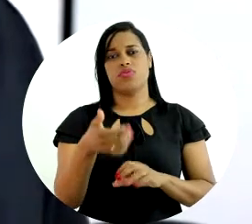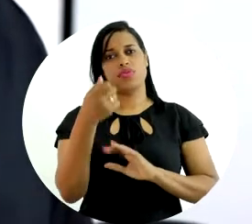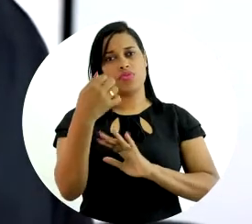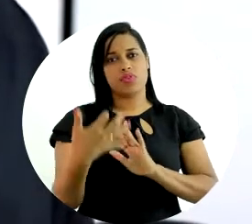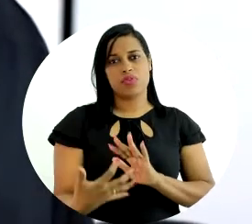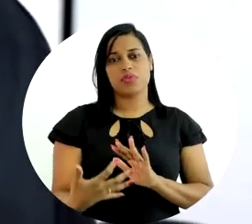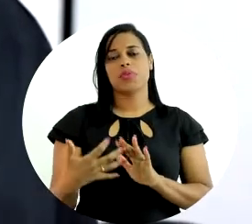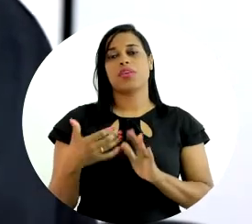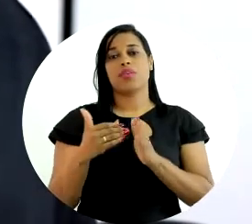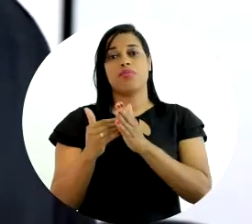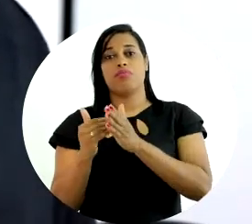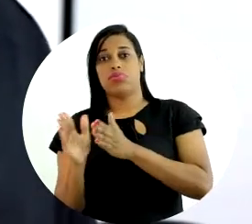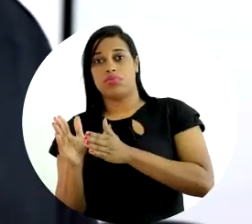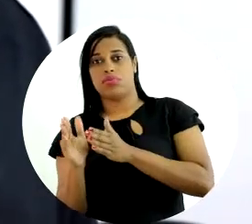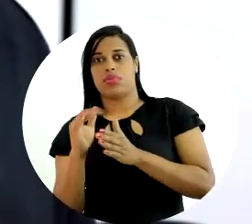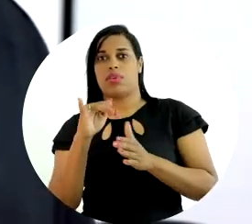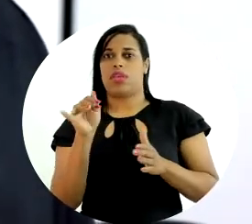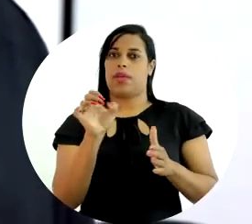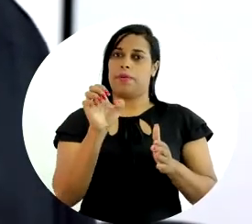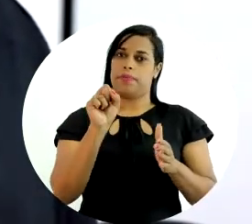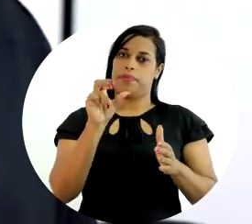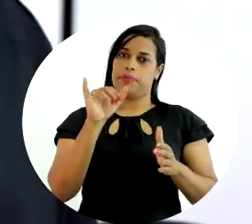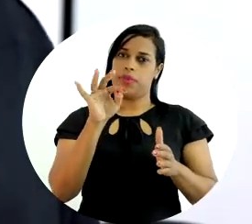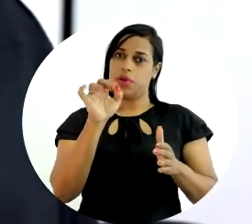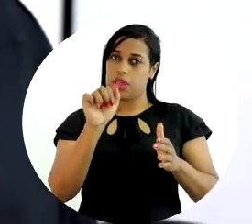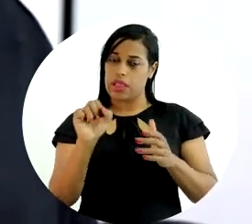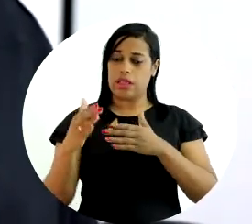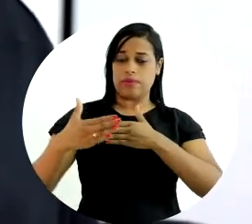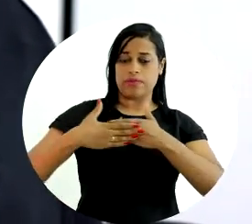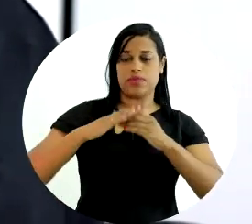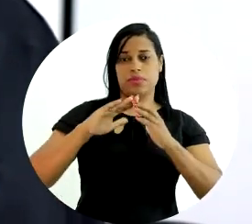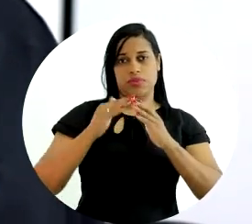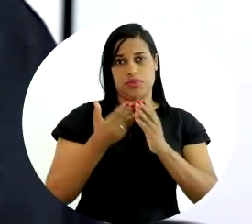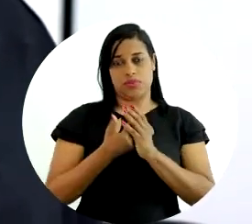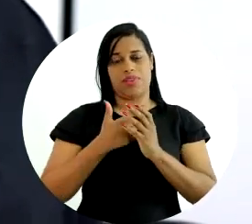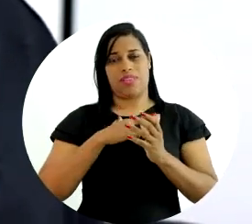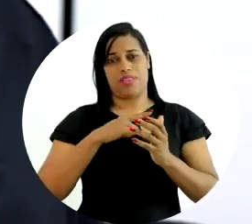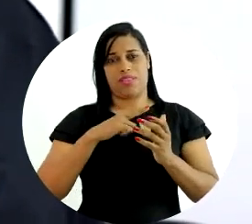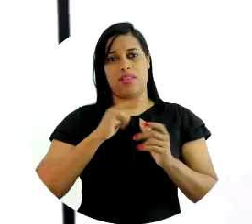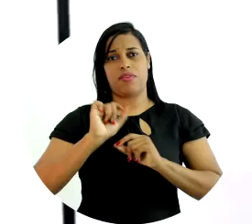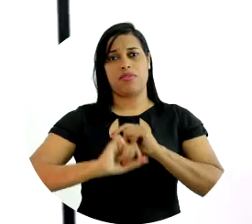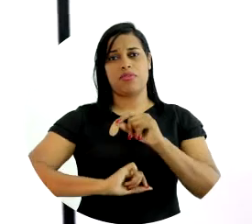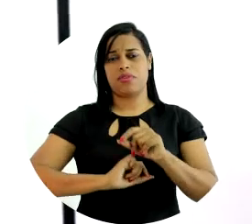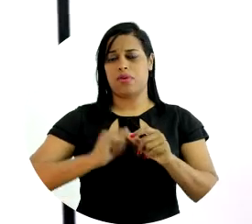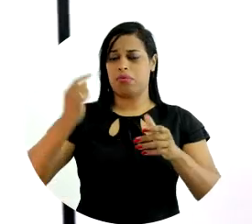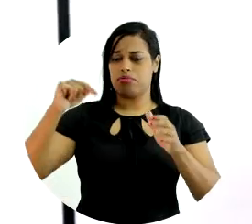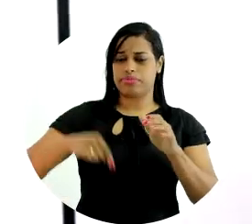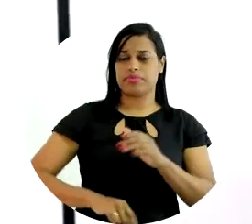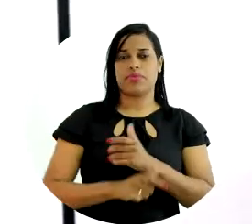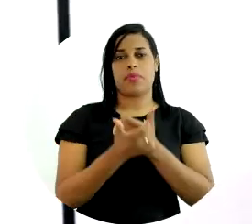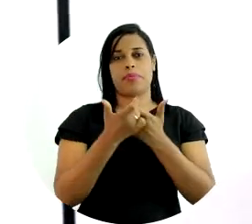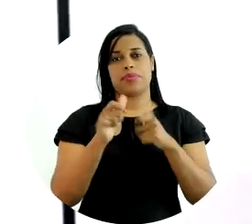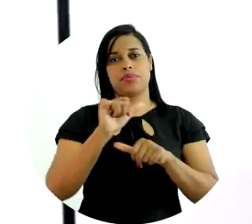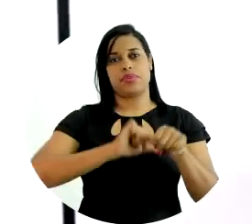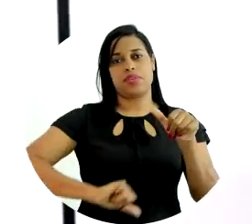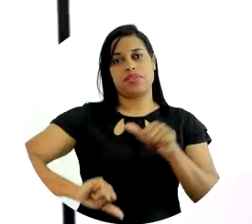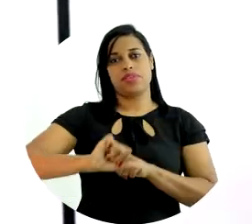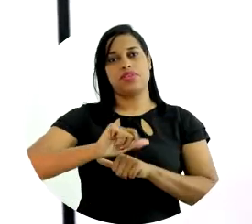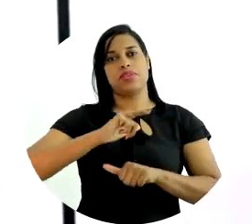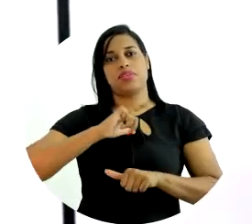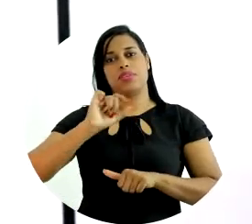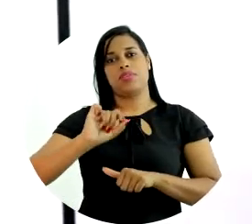educação que não falei das quais gostamos jesuítas e fechamento dos dois escolas houve uma profunda mudança